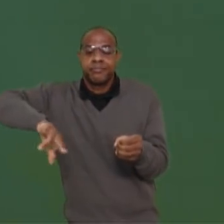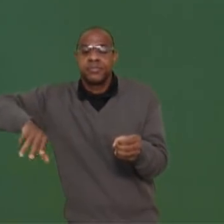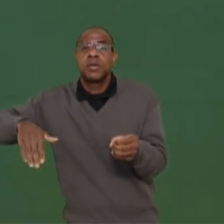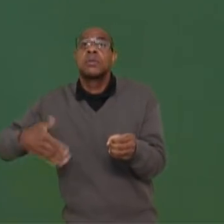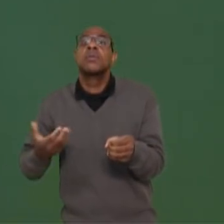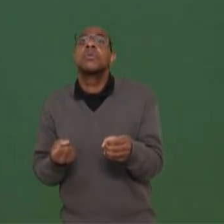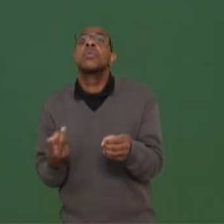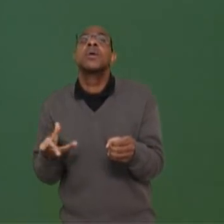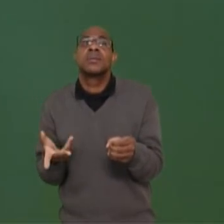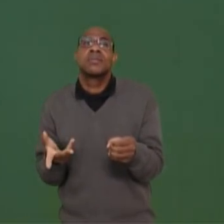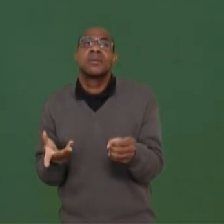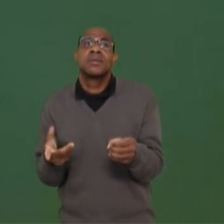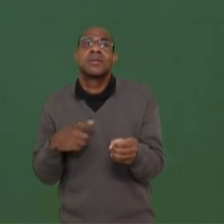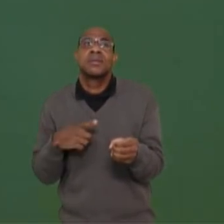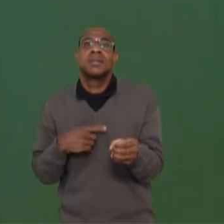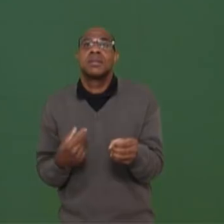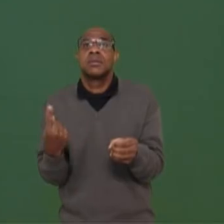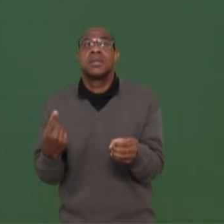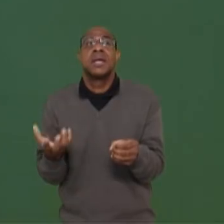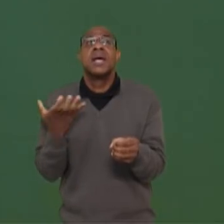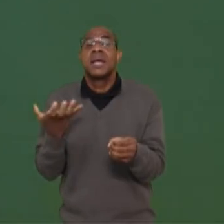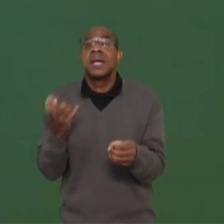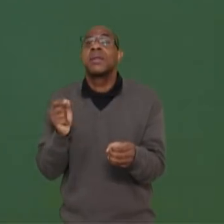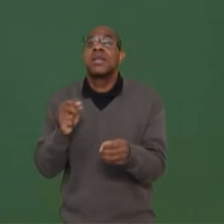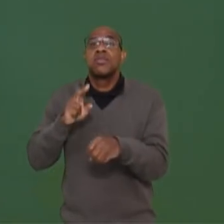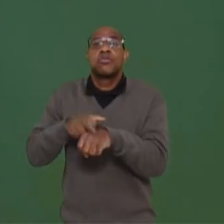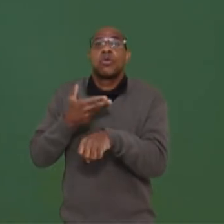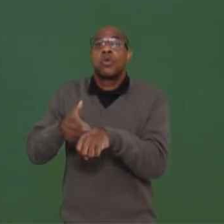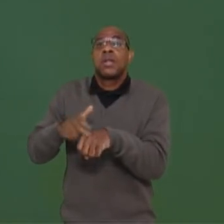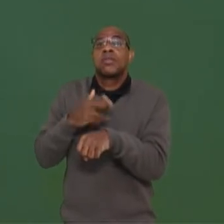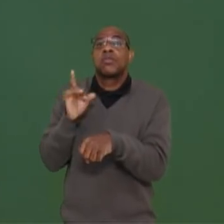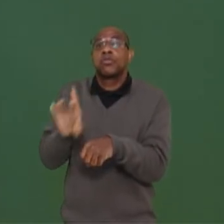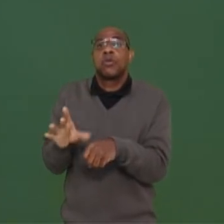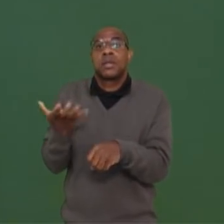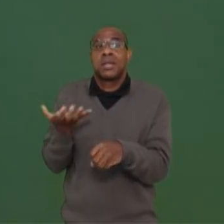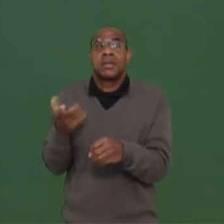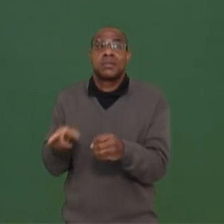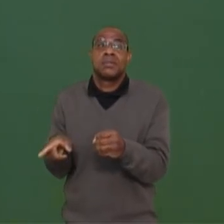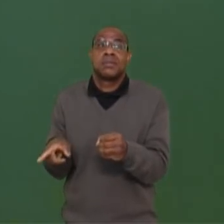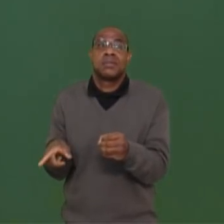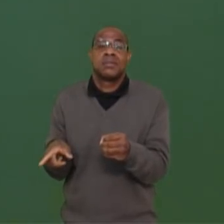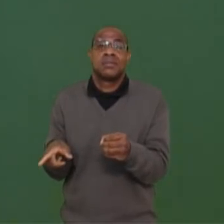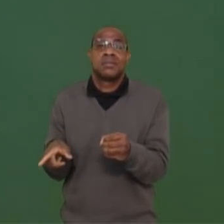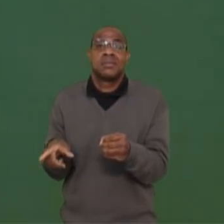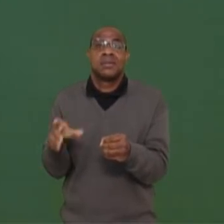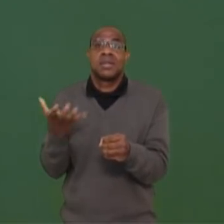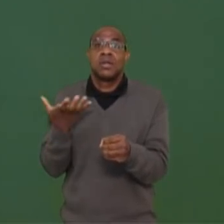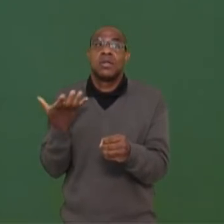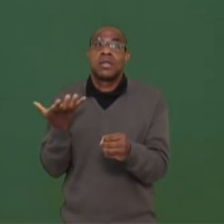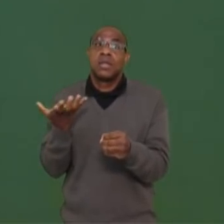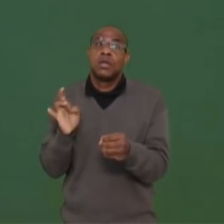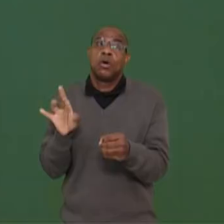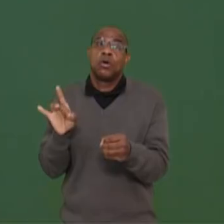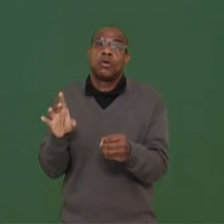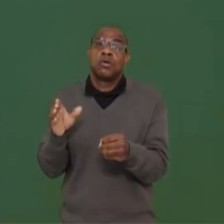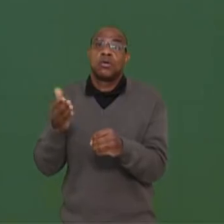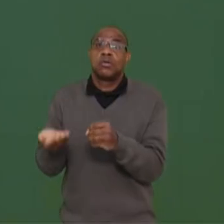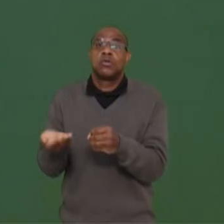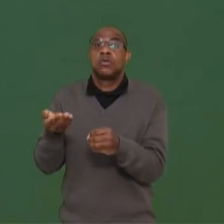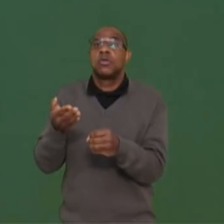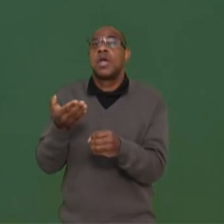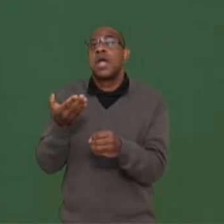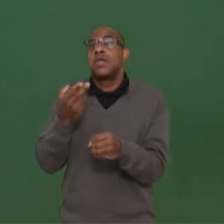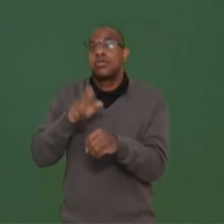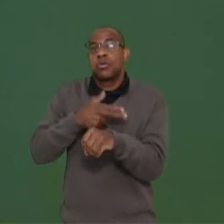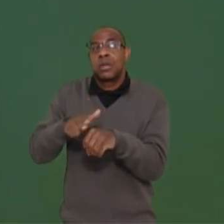Uma opção só, porque eu quero só sorvetes de chocolate. Professor, o que você está fazendo? Eu me perdi. Eu estou descobrindo a quantidade de casos